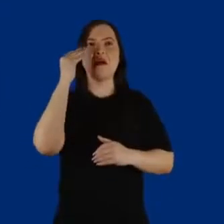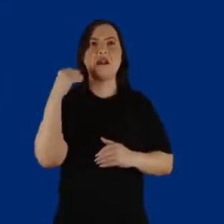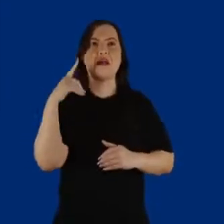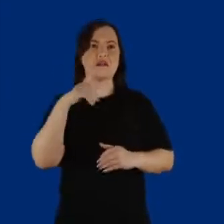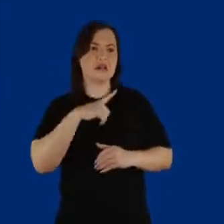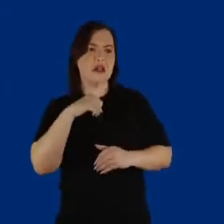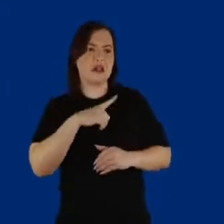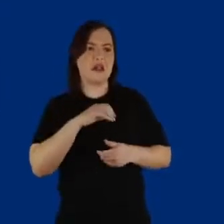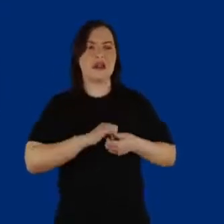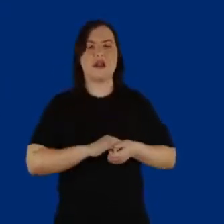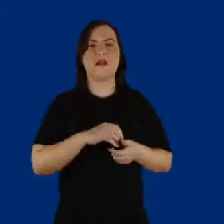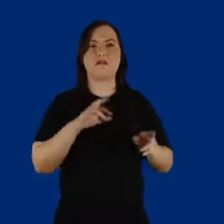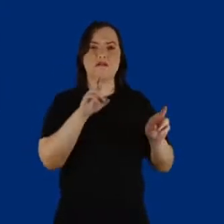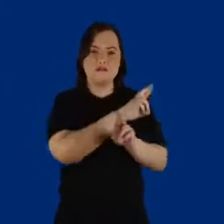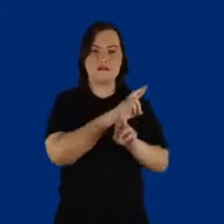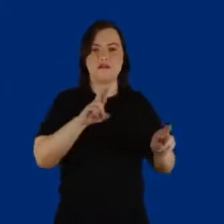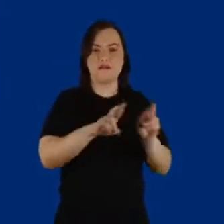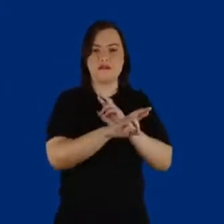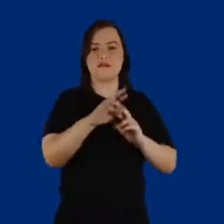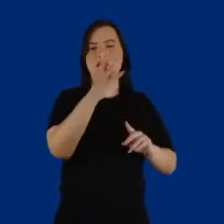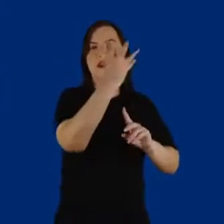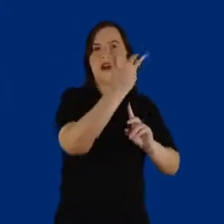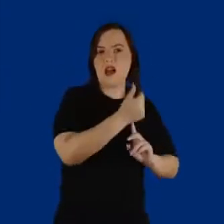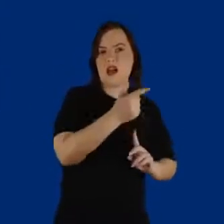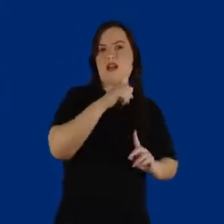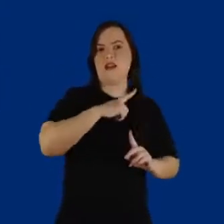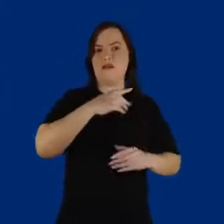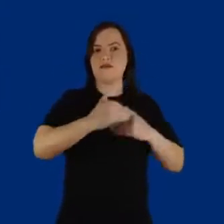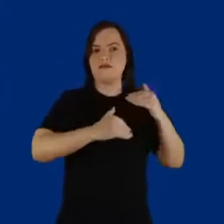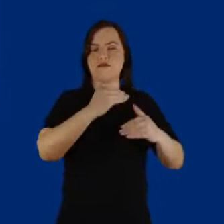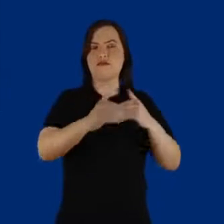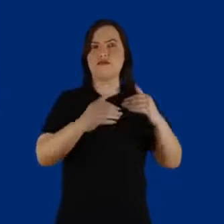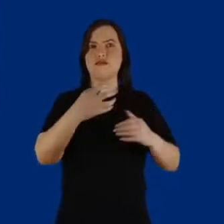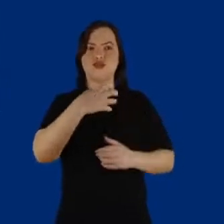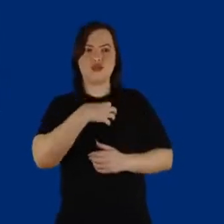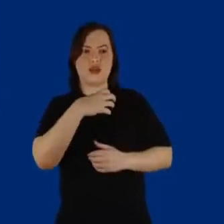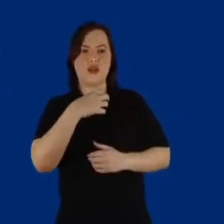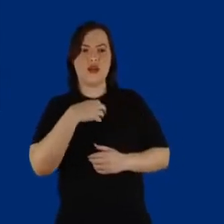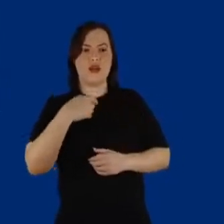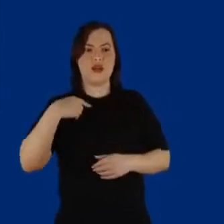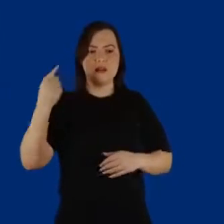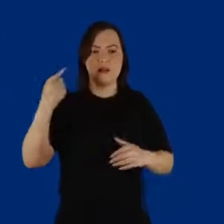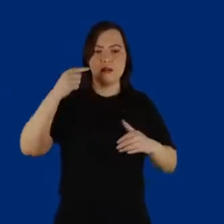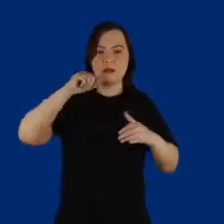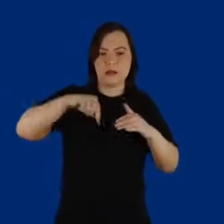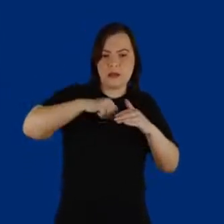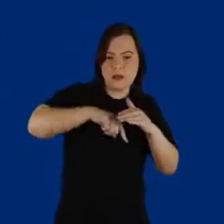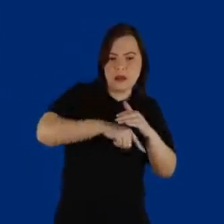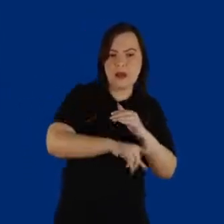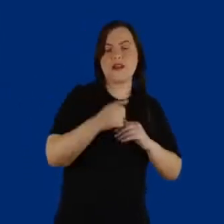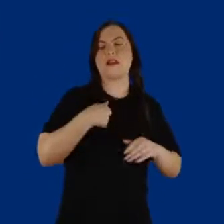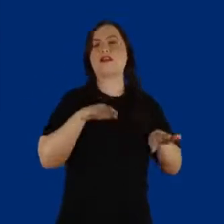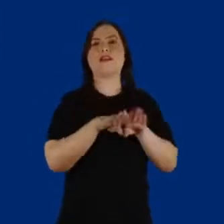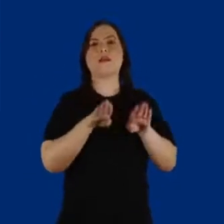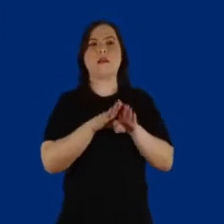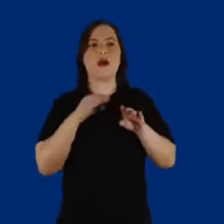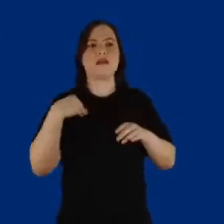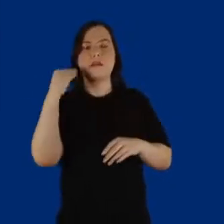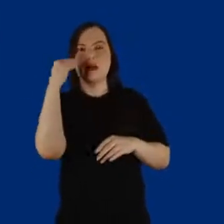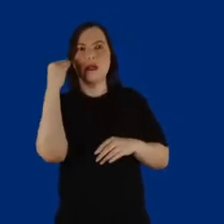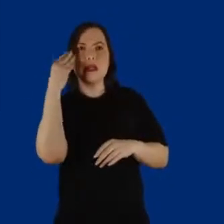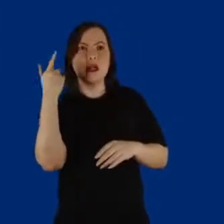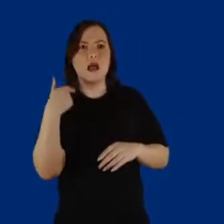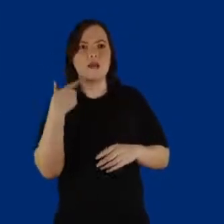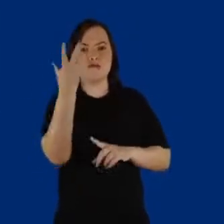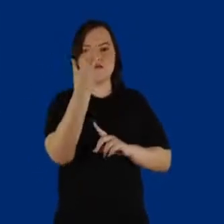essas com relação à arte que temos tido e de que forma a gente pode intensificar essa experiência, né? Essas vivências